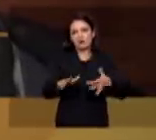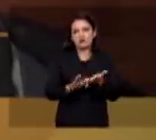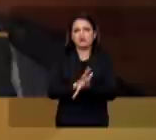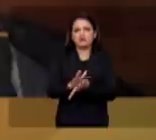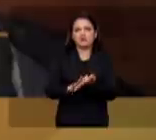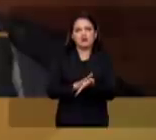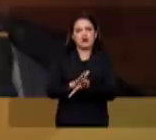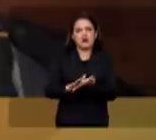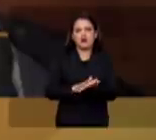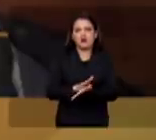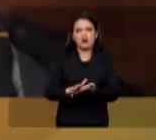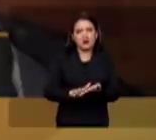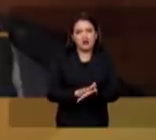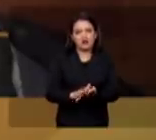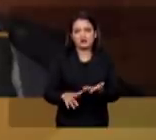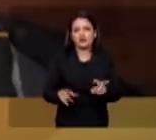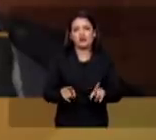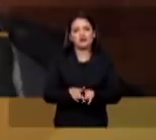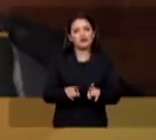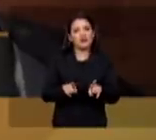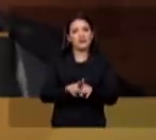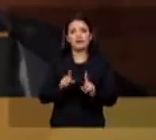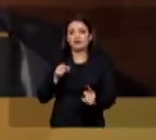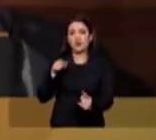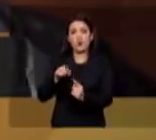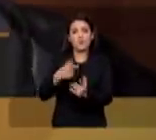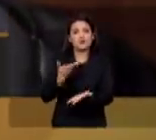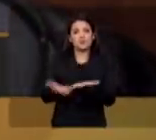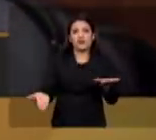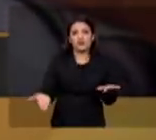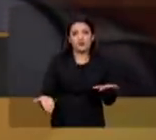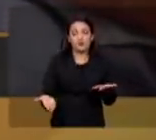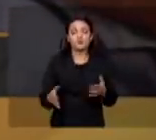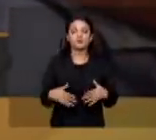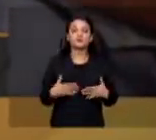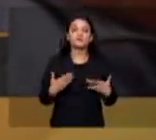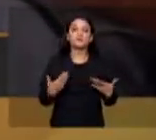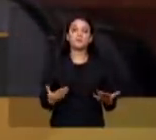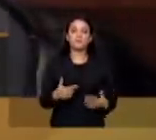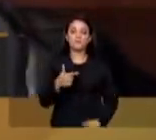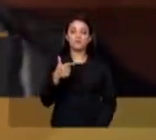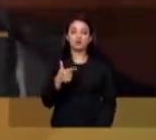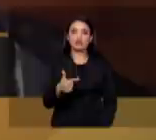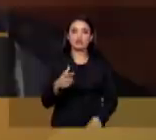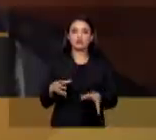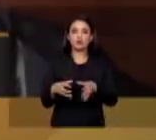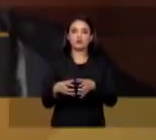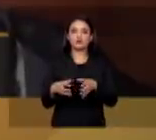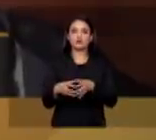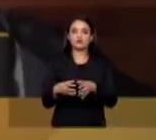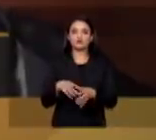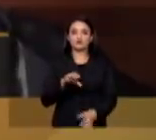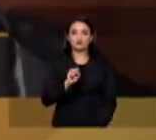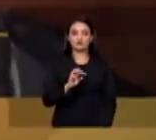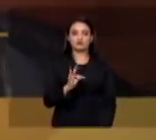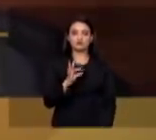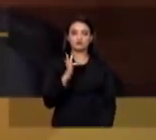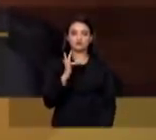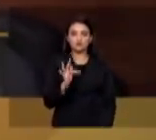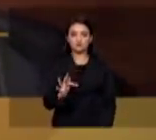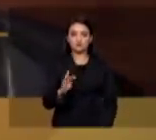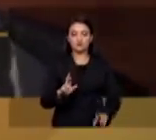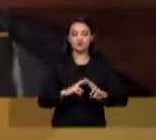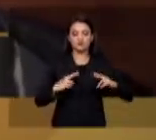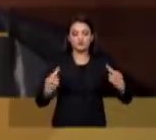e esvaziado o seu objeto. Acolhendo a segunda turma do Supremo Tribunal Federal, em